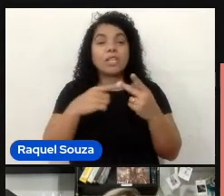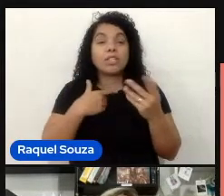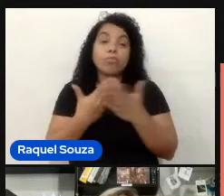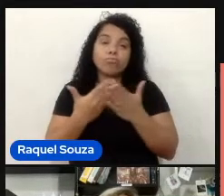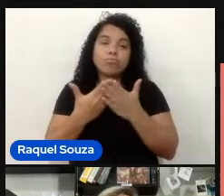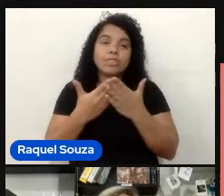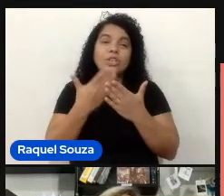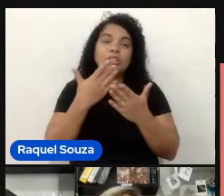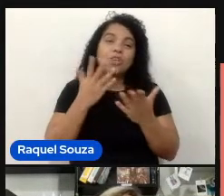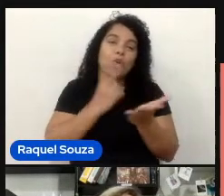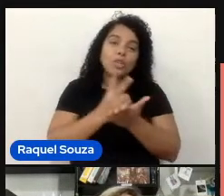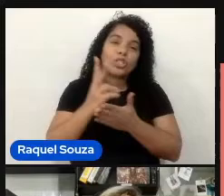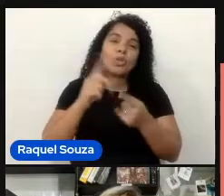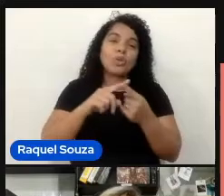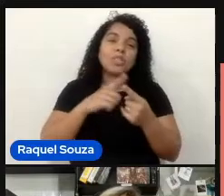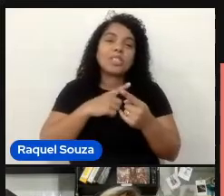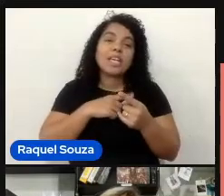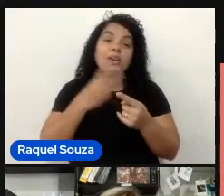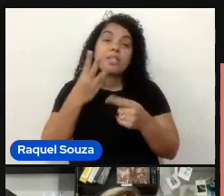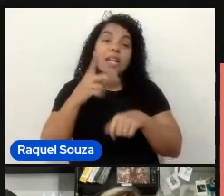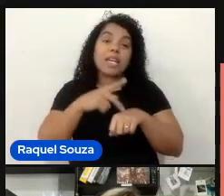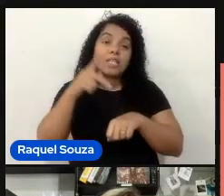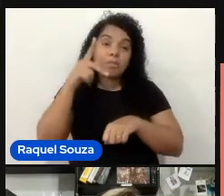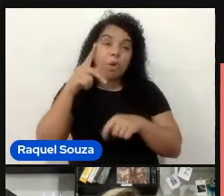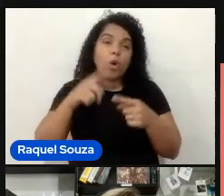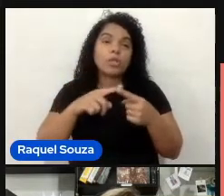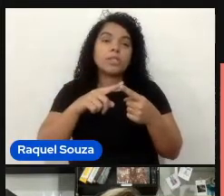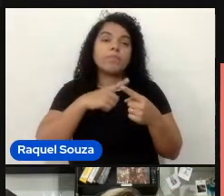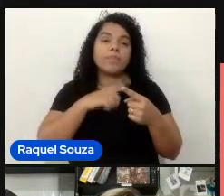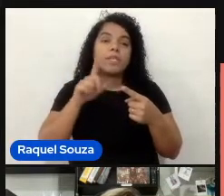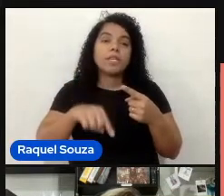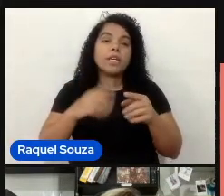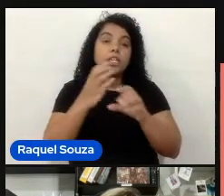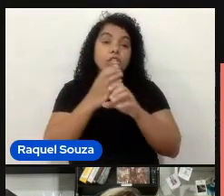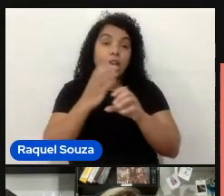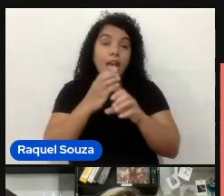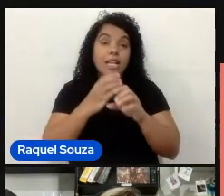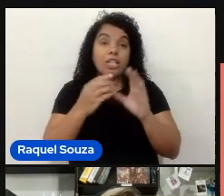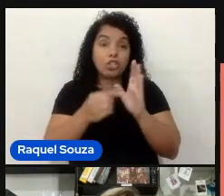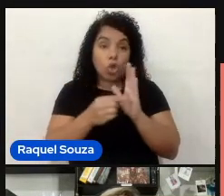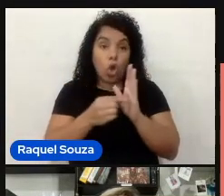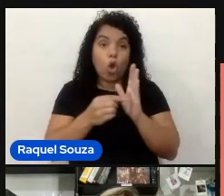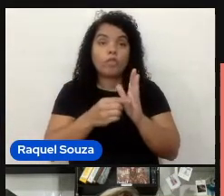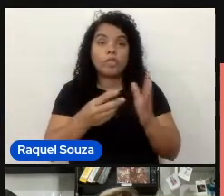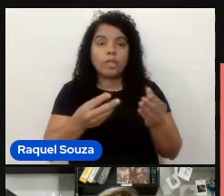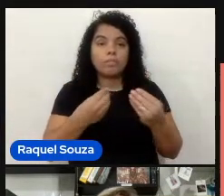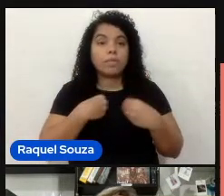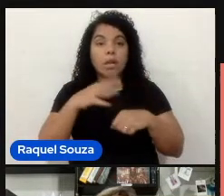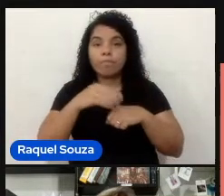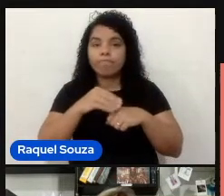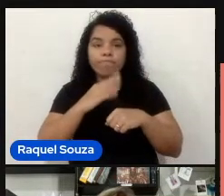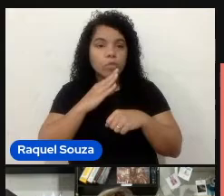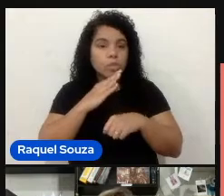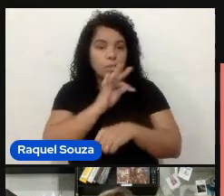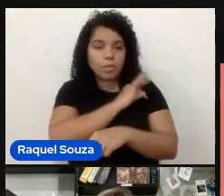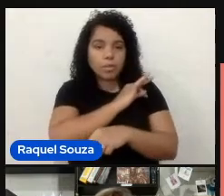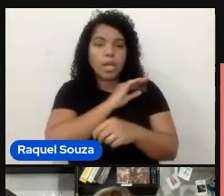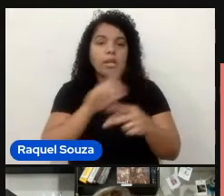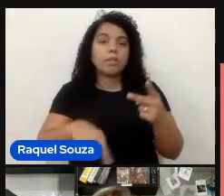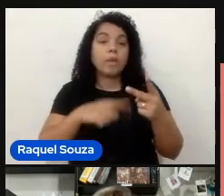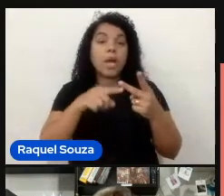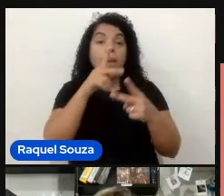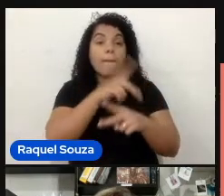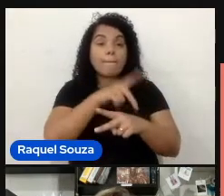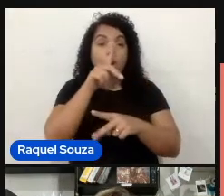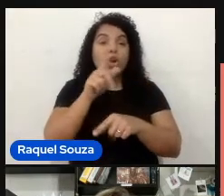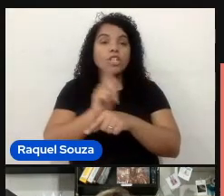bastante de estudar e tenho hoje 3 pós. Então tenho uma pós-graduação em engenharia de software, que me trouxe muito conhecimento técnico. Depois eu fiz uma pós em gestão